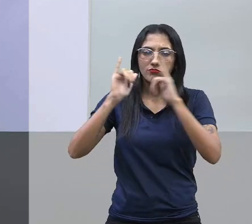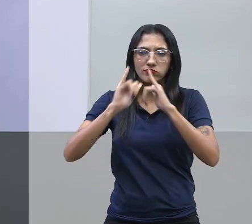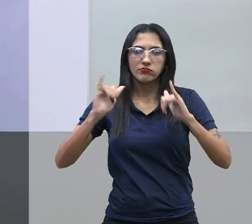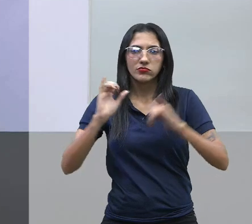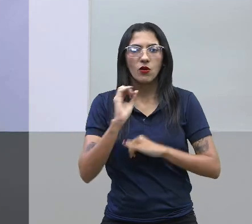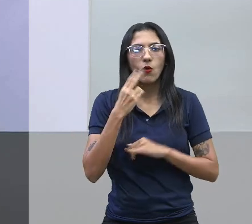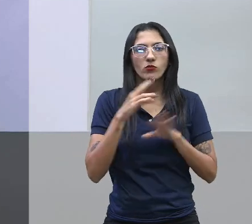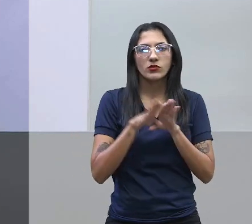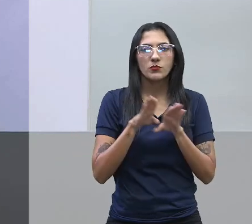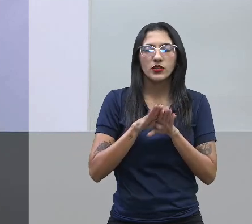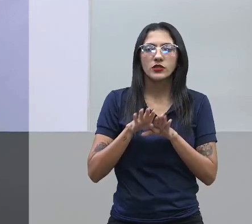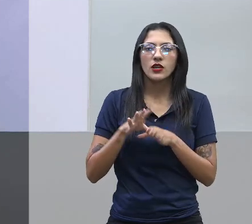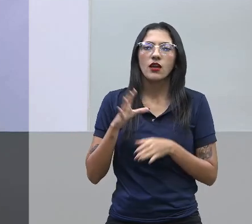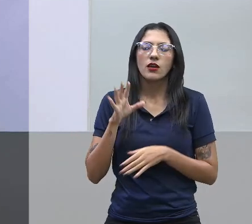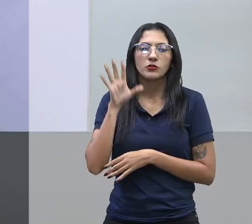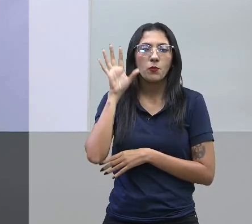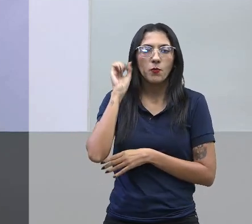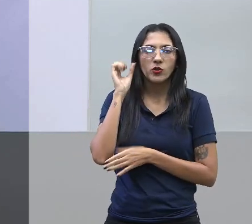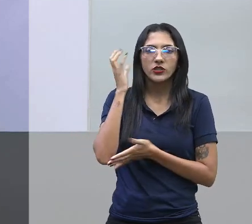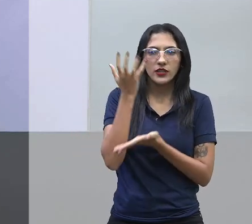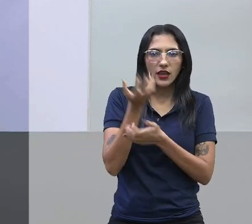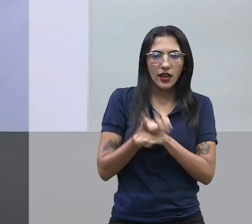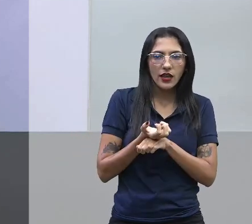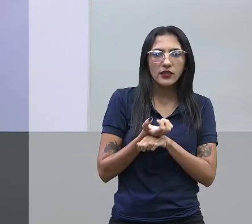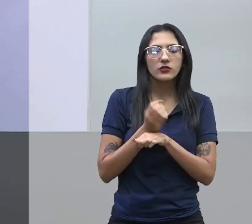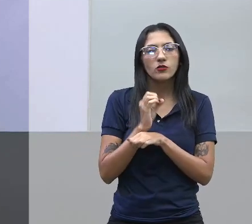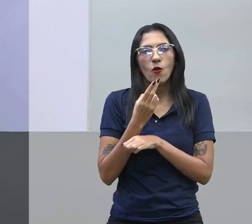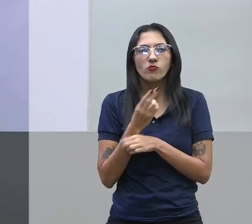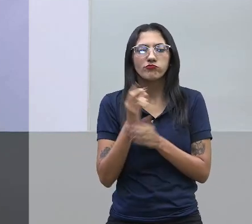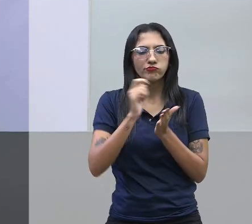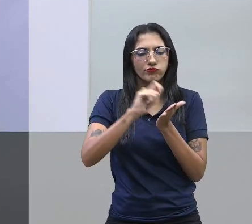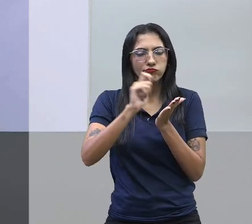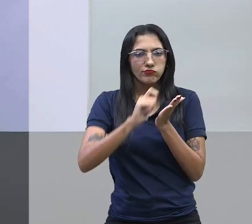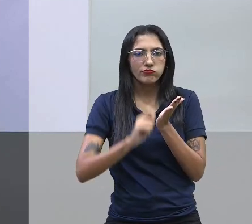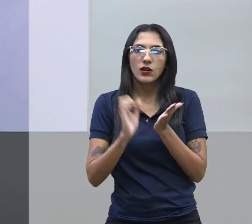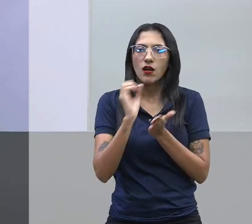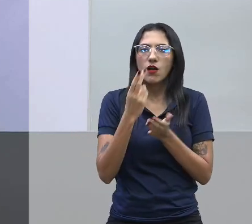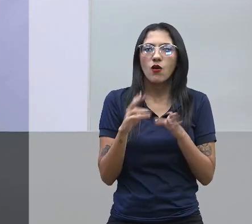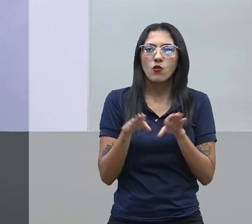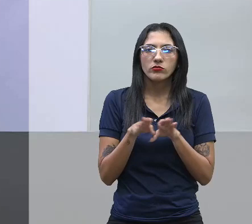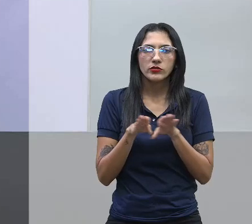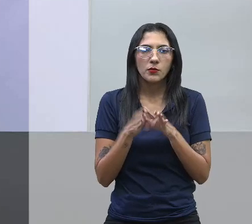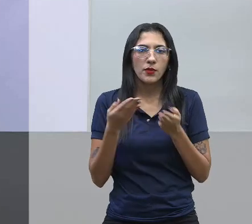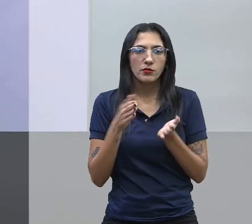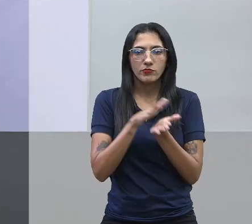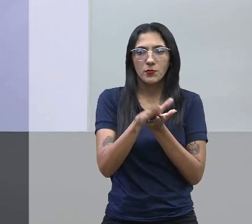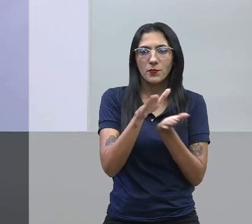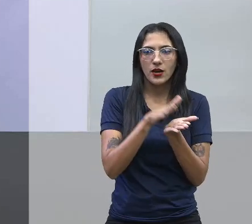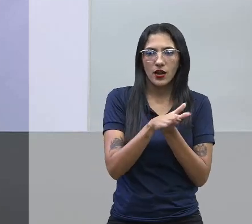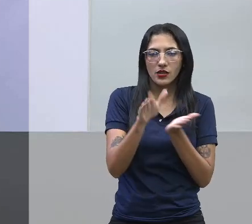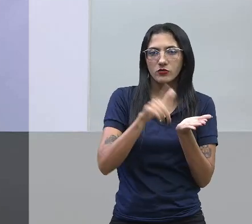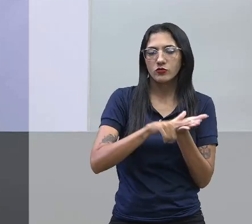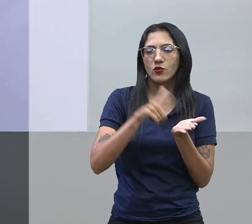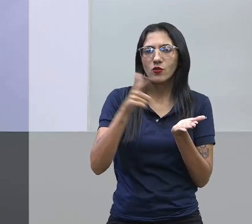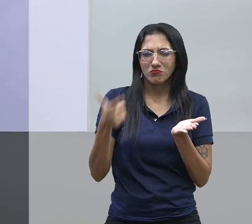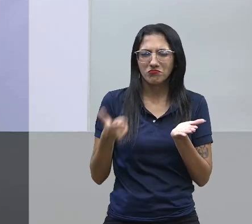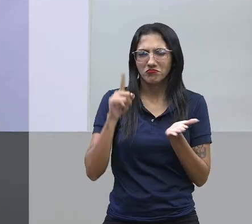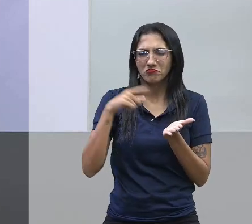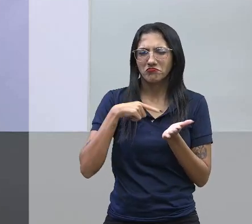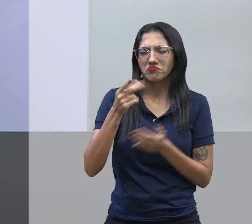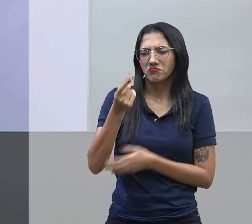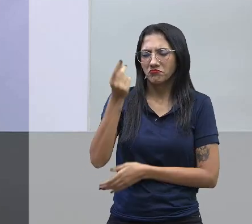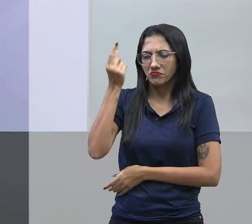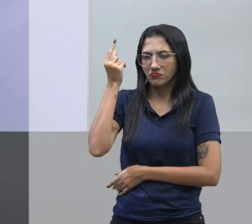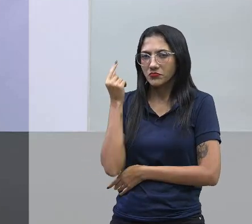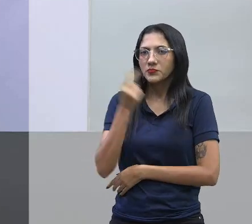produção de podcasts, de notícias ou a clássica versão impressa, muito antiga, né?